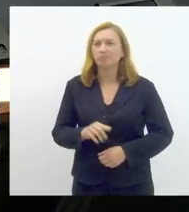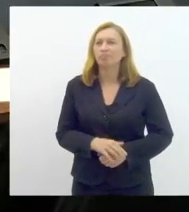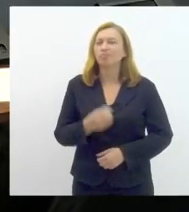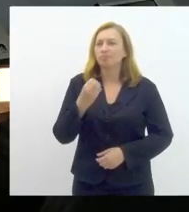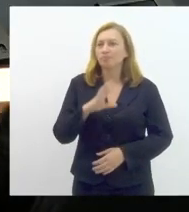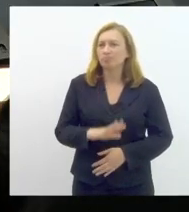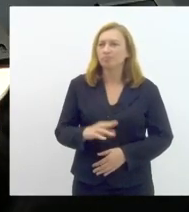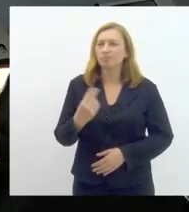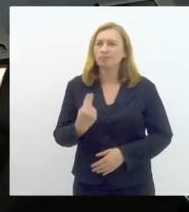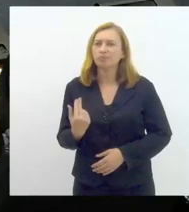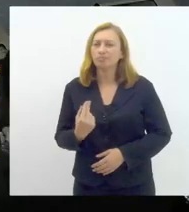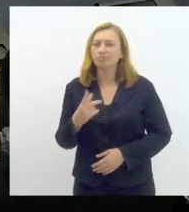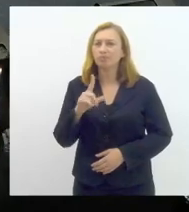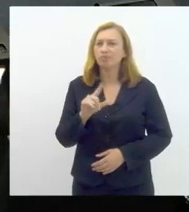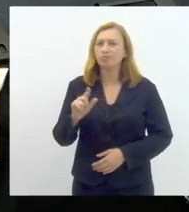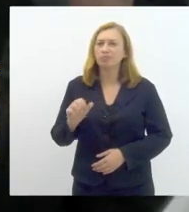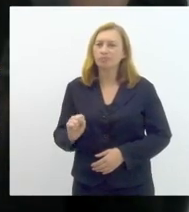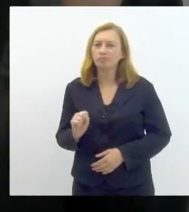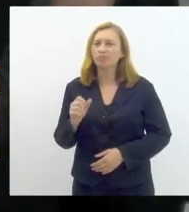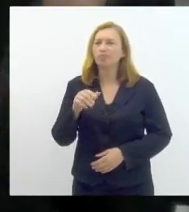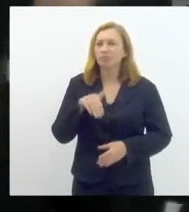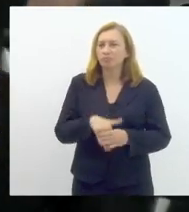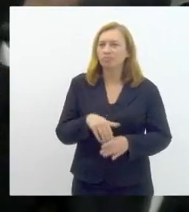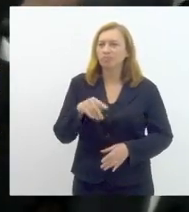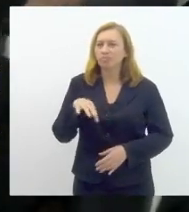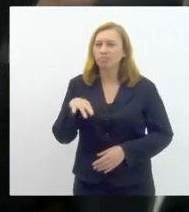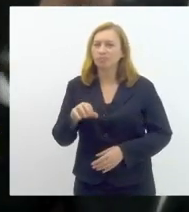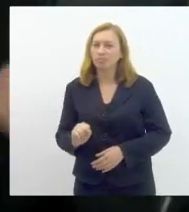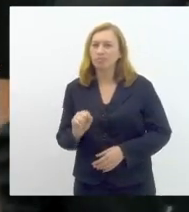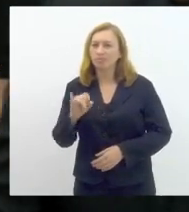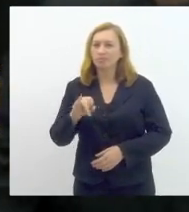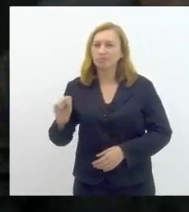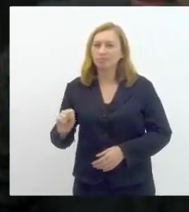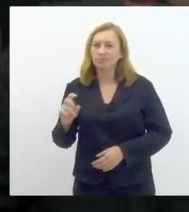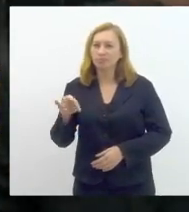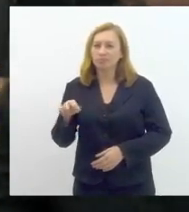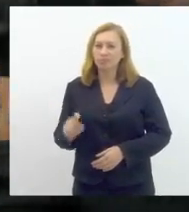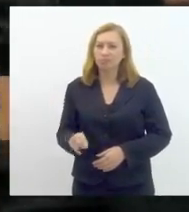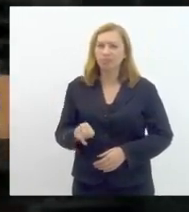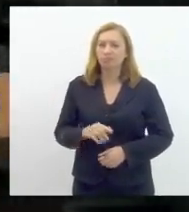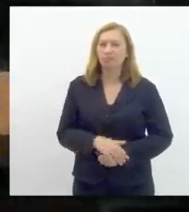Boa tarde, meu nome é Luísa e eu voto em Maria Inês de Tanguá.